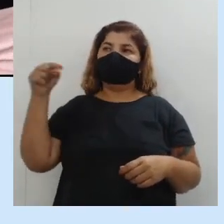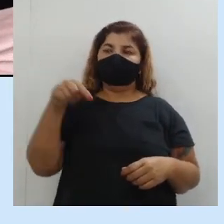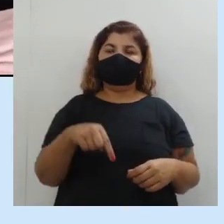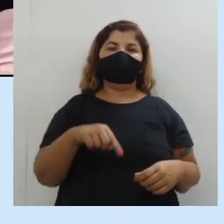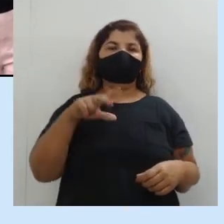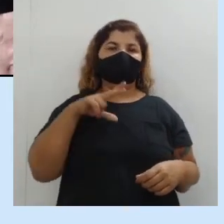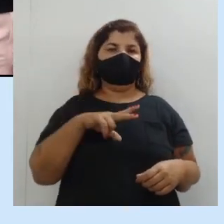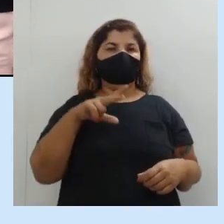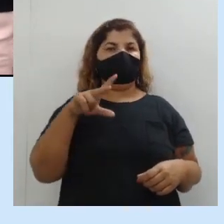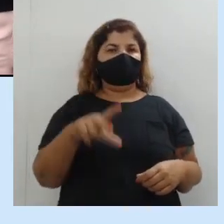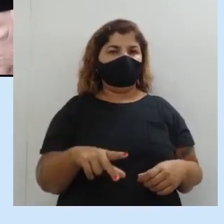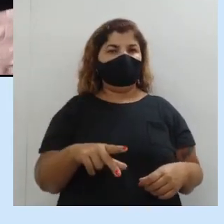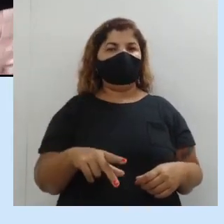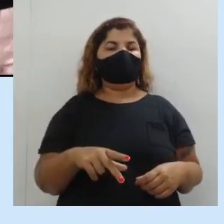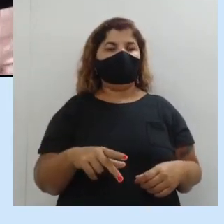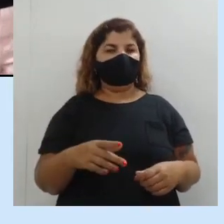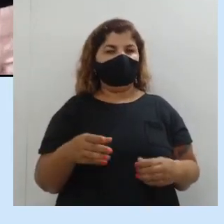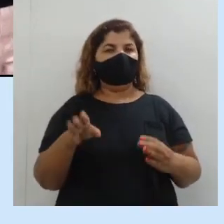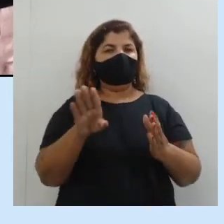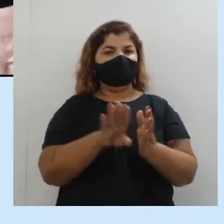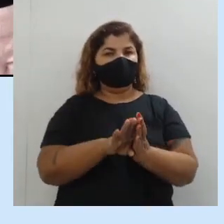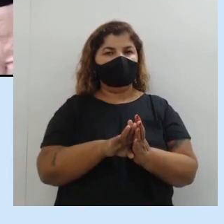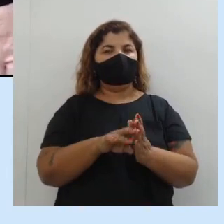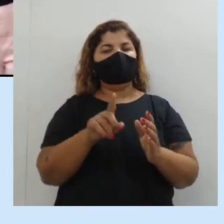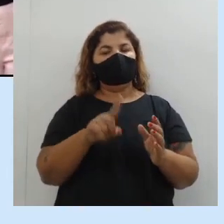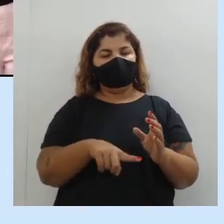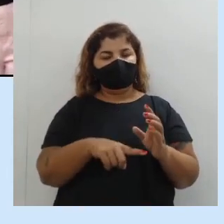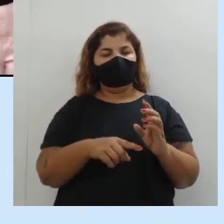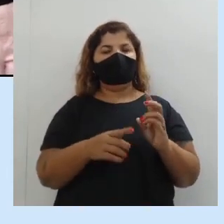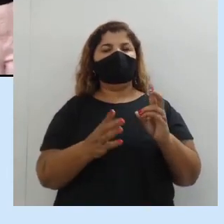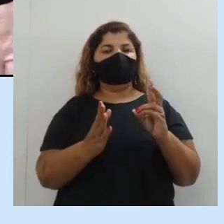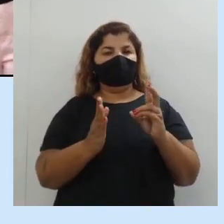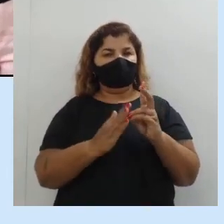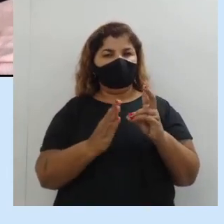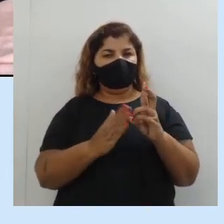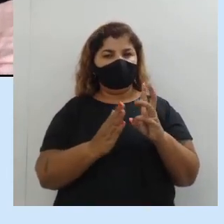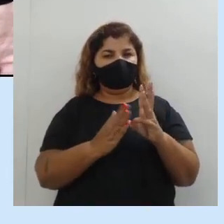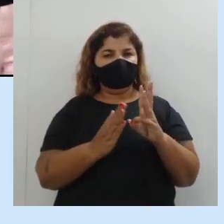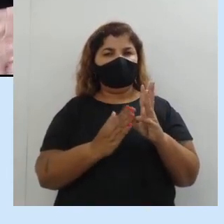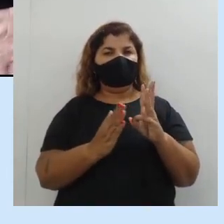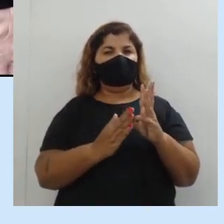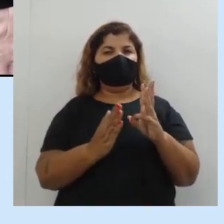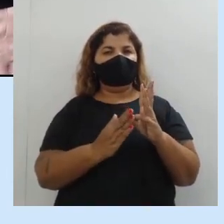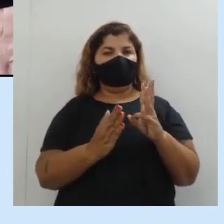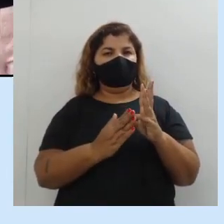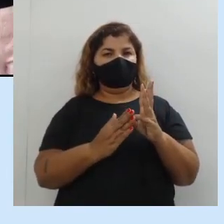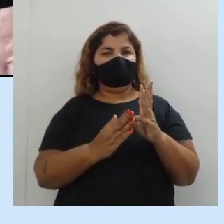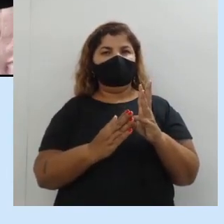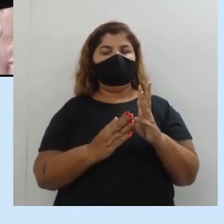originalmente no Brasil, quando os portugueses chegaram? Os índios. Estão vendo o tom?